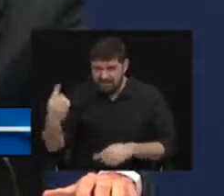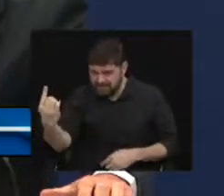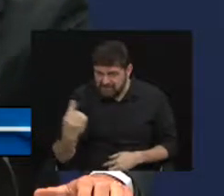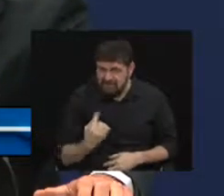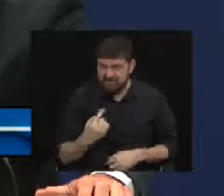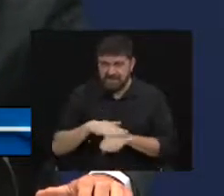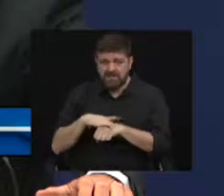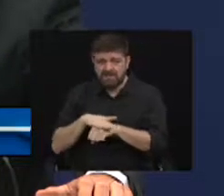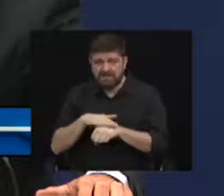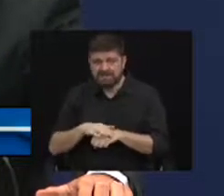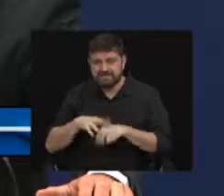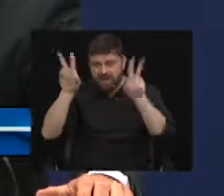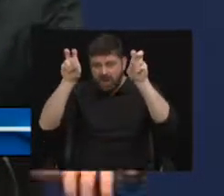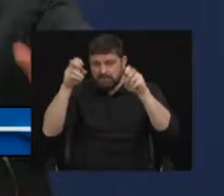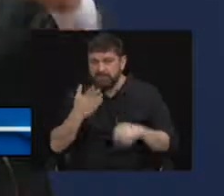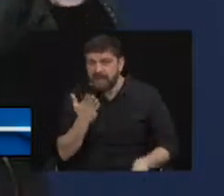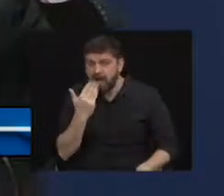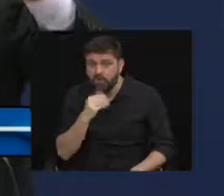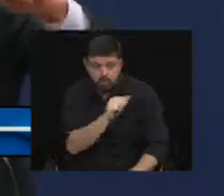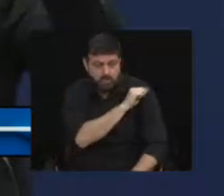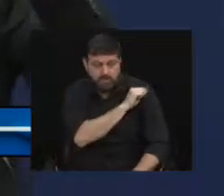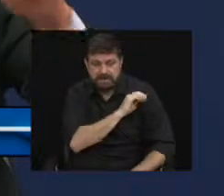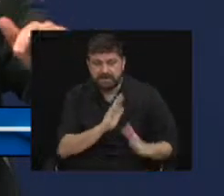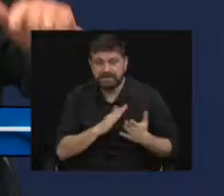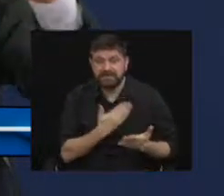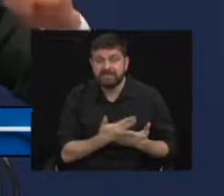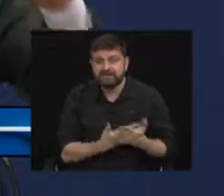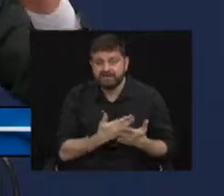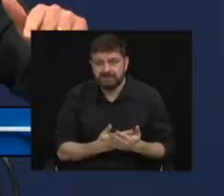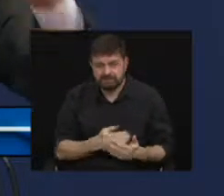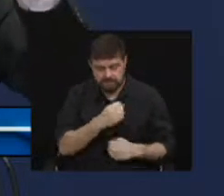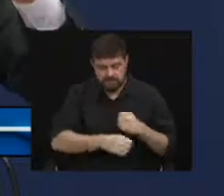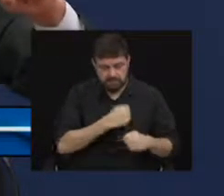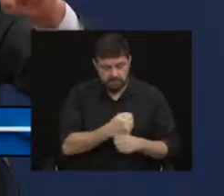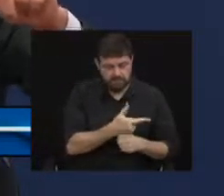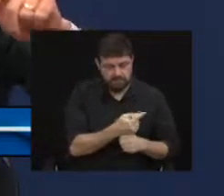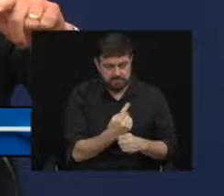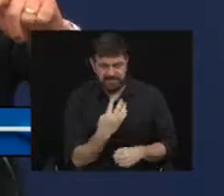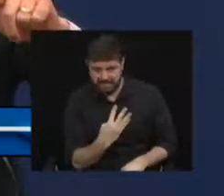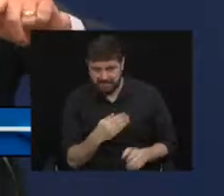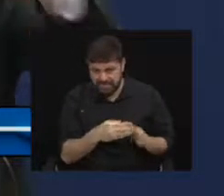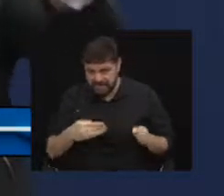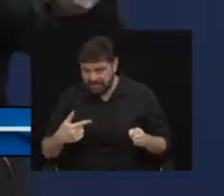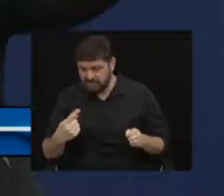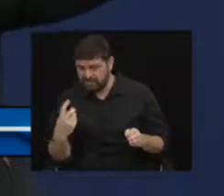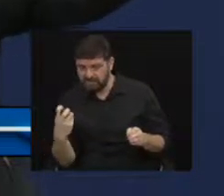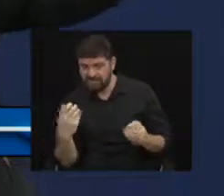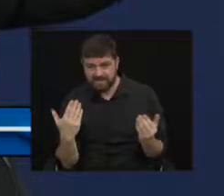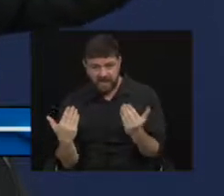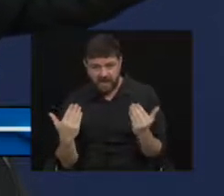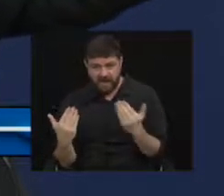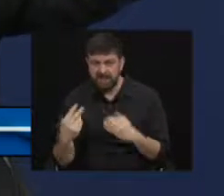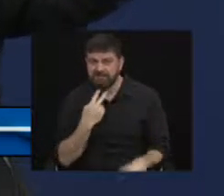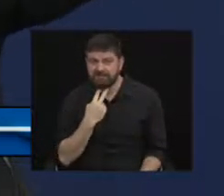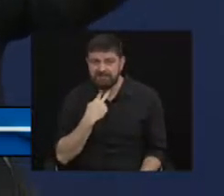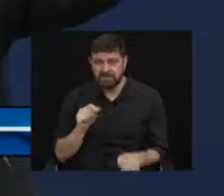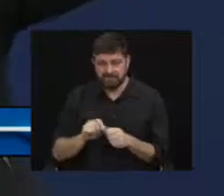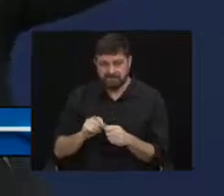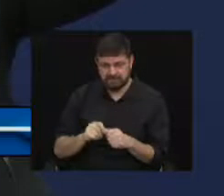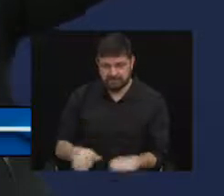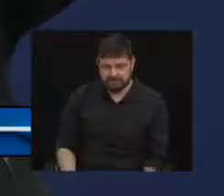Estão gastando mal, ou seja, o dinheiro que sobra aí, falta para contratar profissional. O dinheiro que